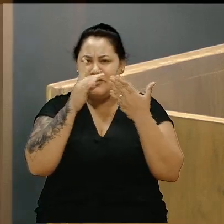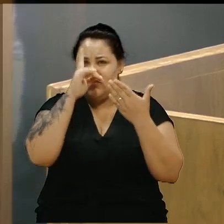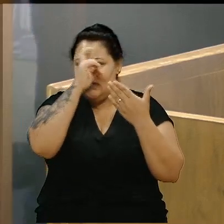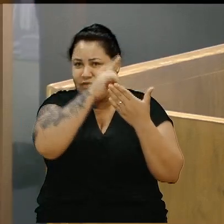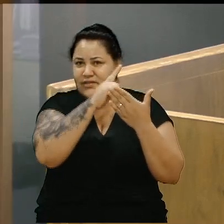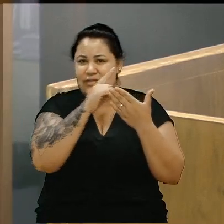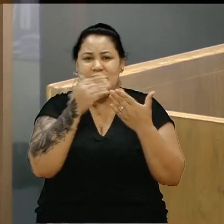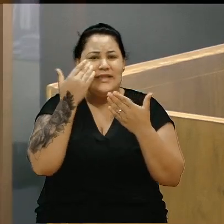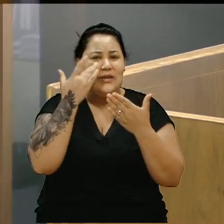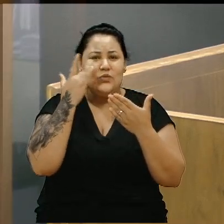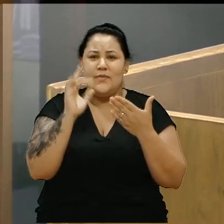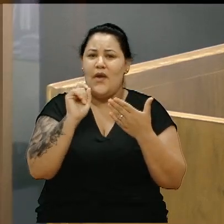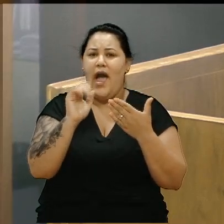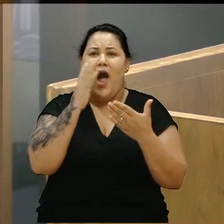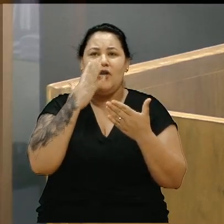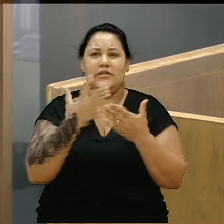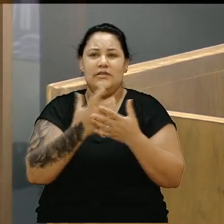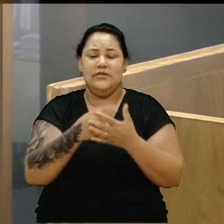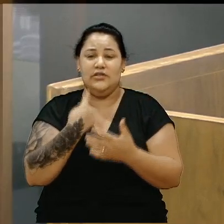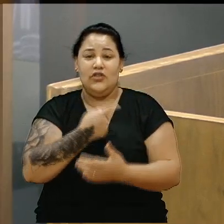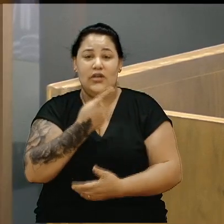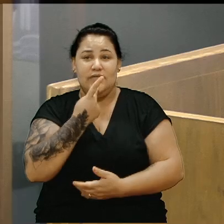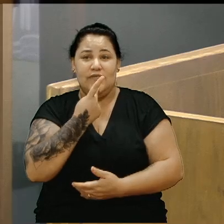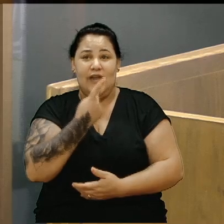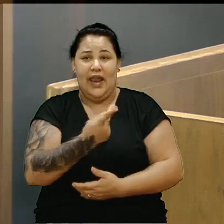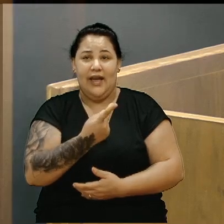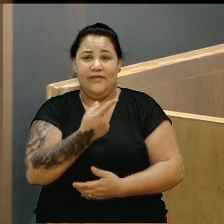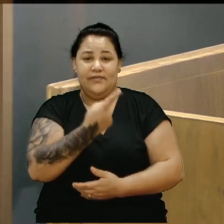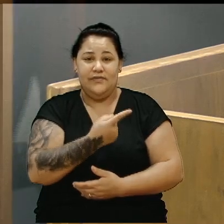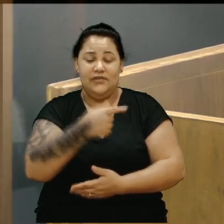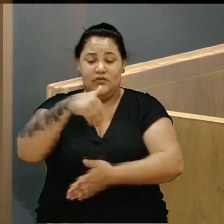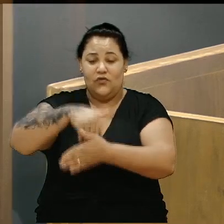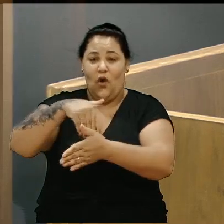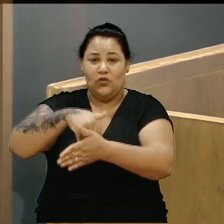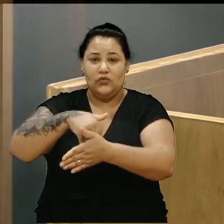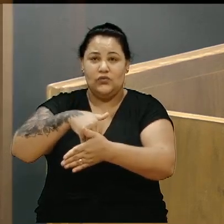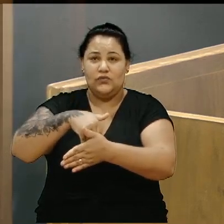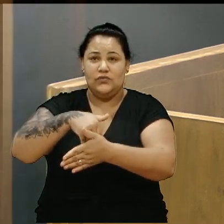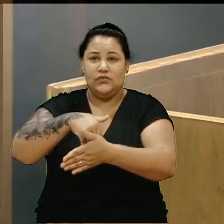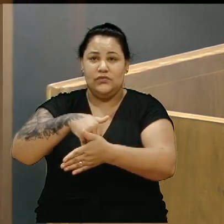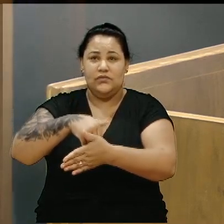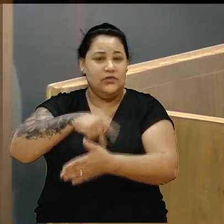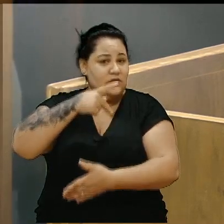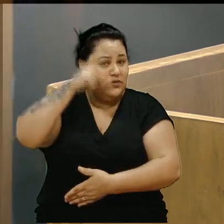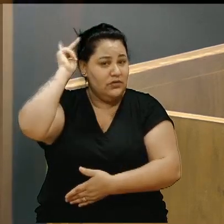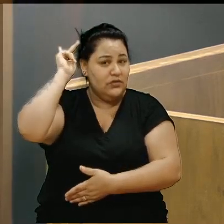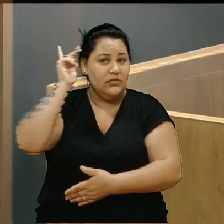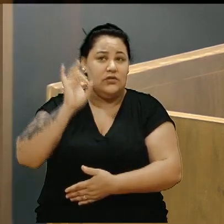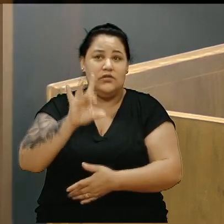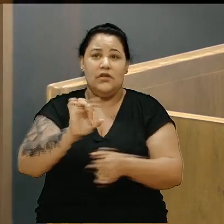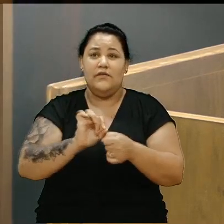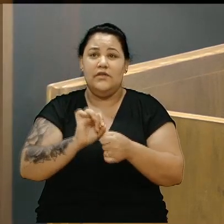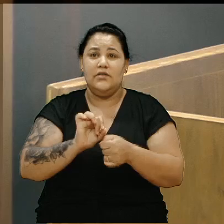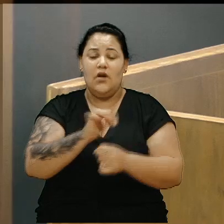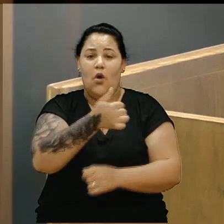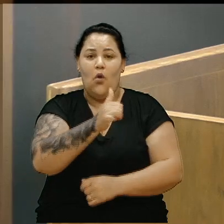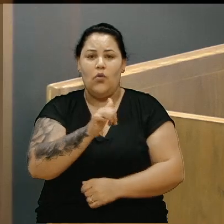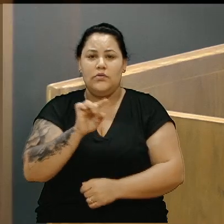o que ia acontecer, e nós falávamos da subjetividade do voto, e daqui a pouco o vereador Iago Morandi só fez 11 mil